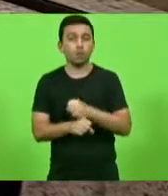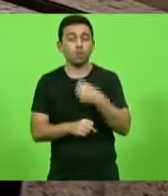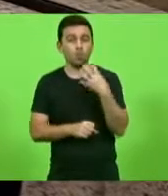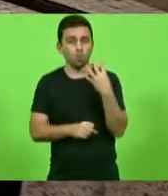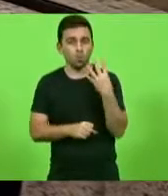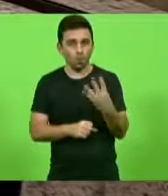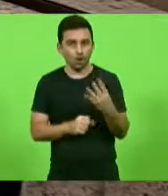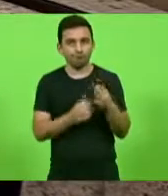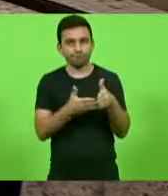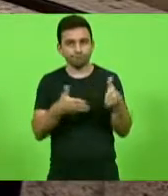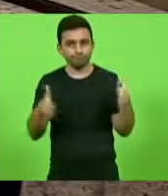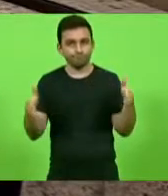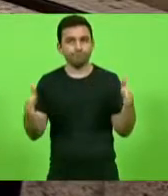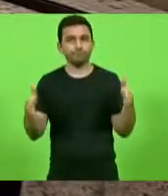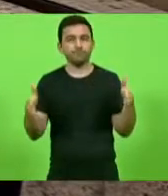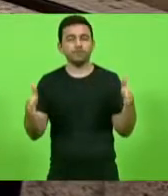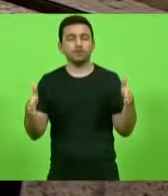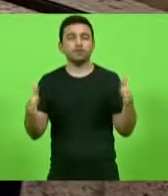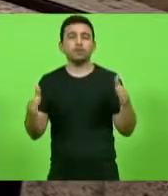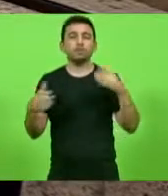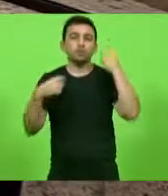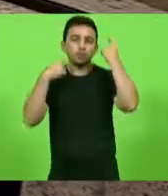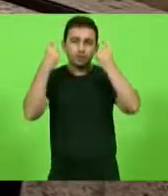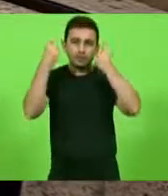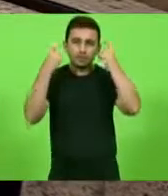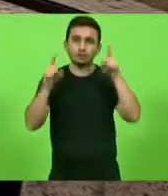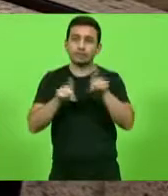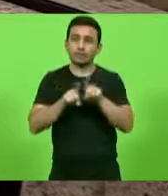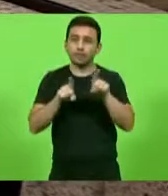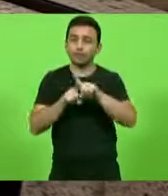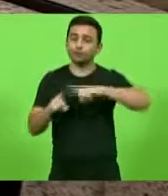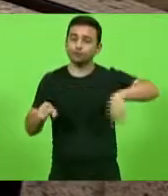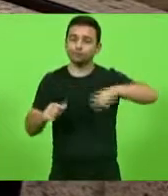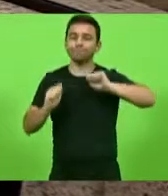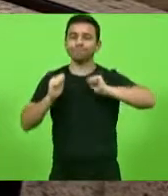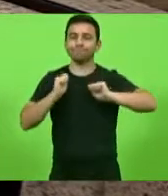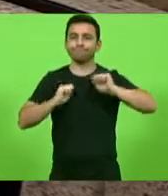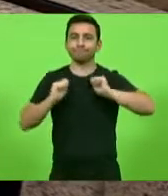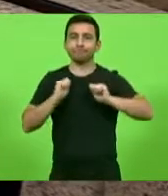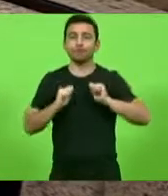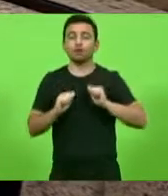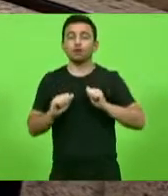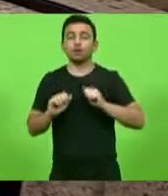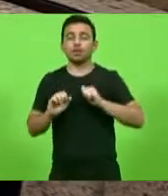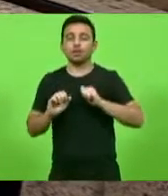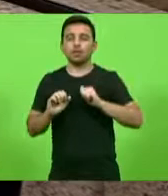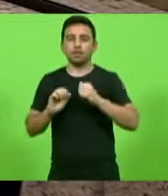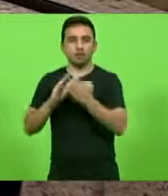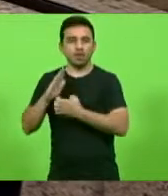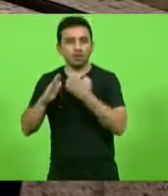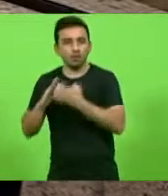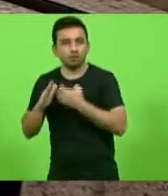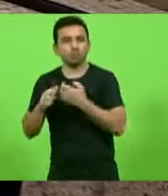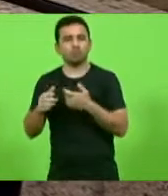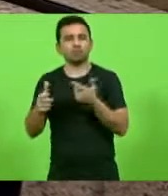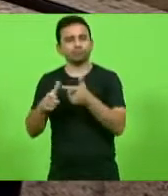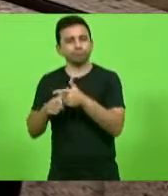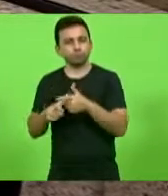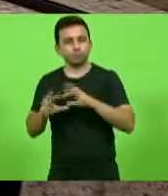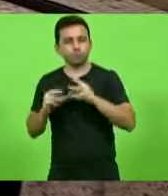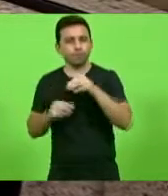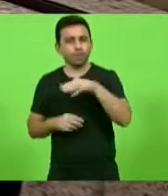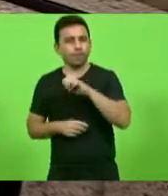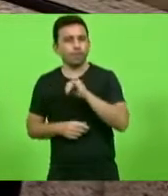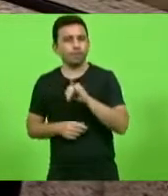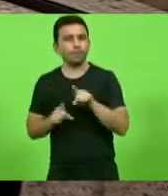essa preocupação, mas fica também a esperança dos micros, dos pequenos e dos MEIs de